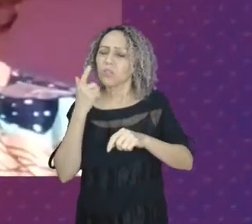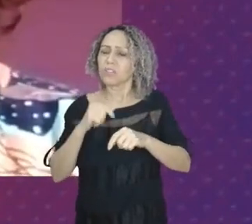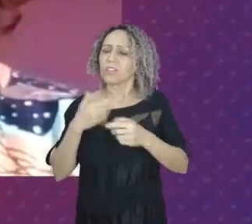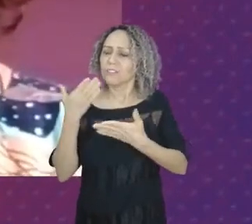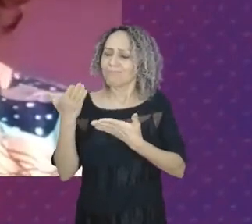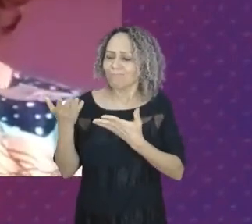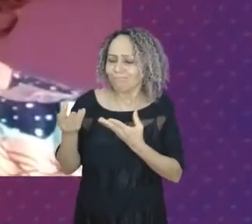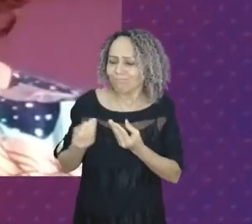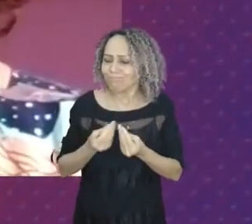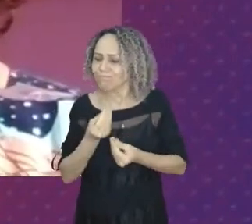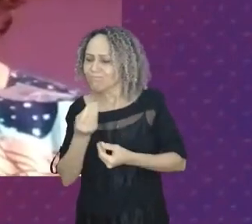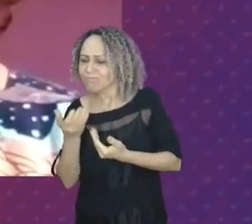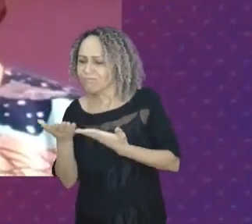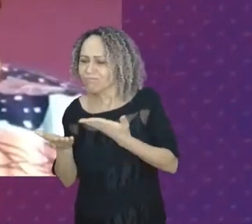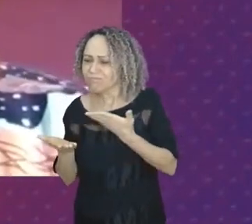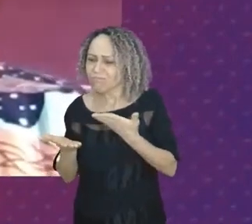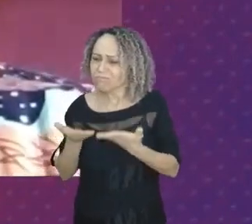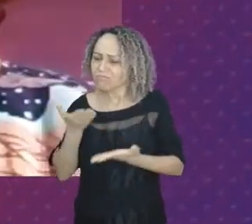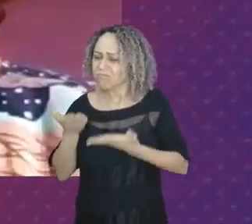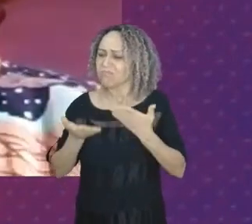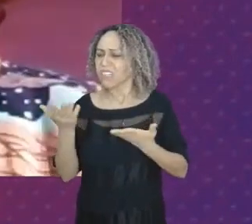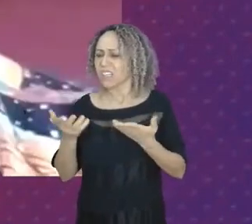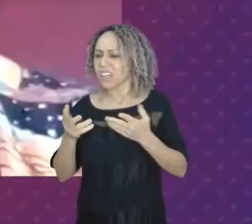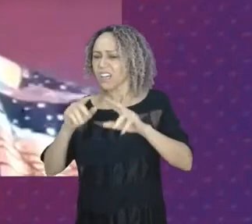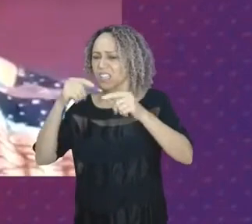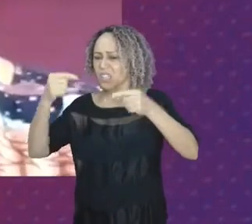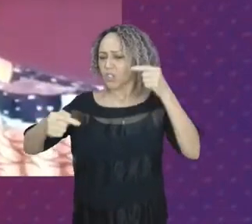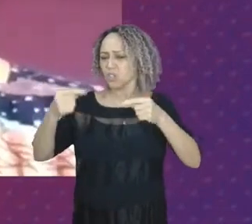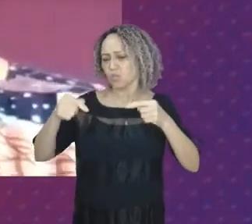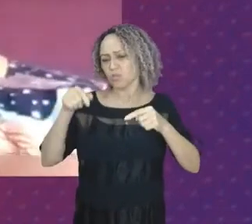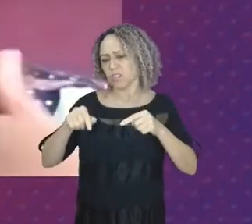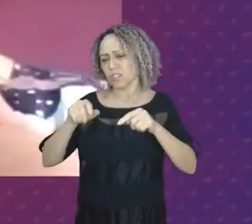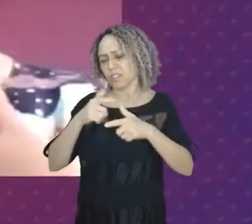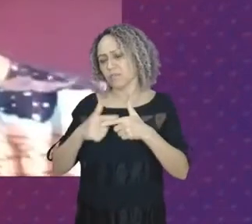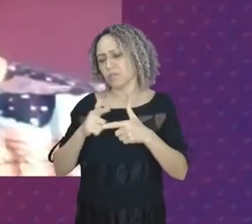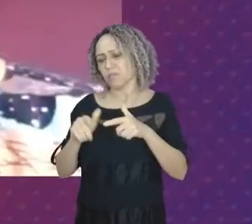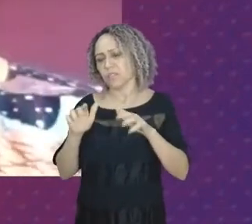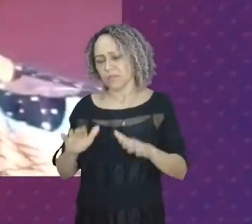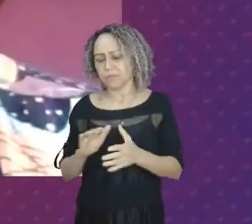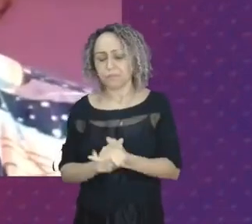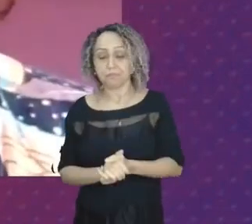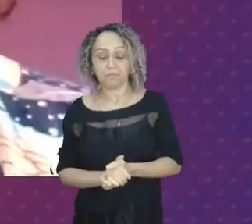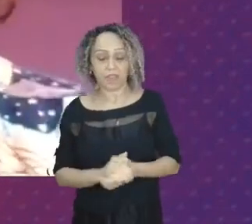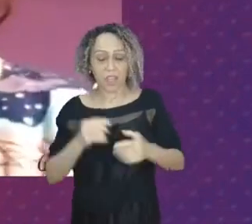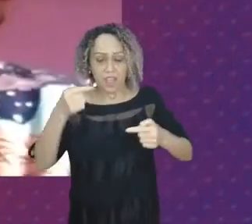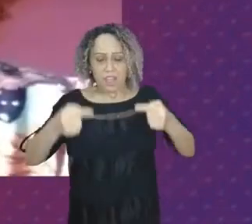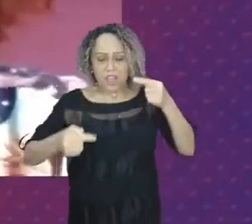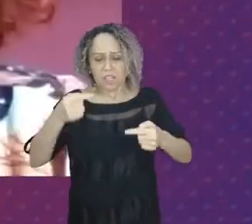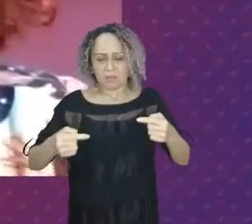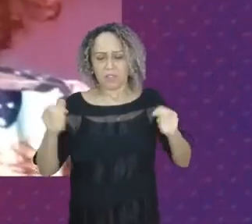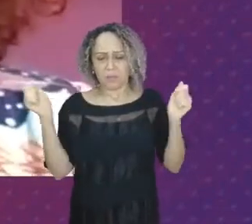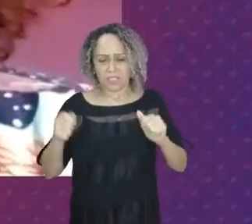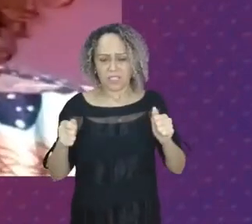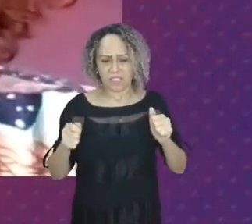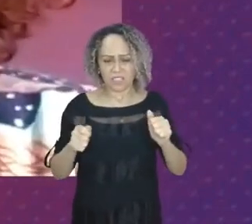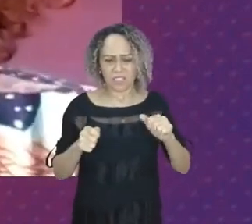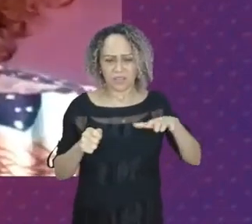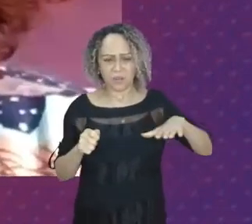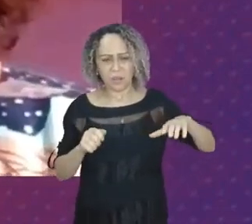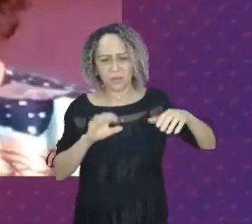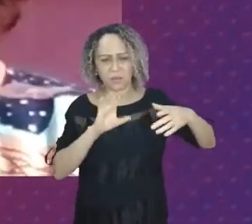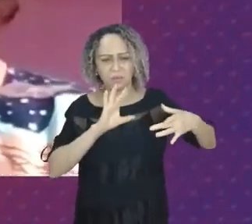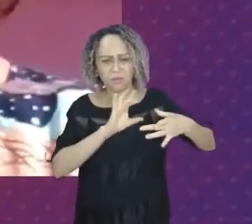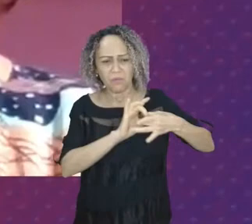problema, para lidar com essa questão. Então, esse é um exemplo, claro, mas assim, as políticas, elas precisam ser transversais, elas precisam estar